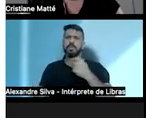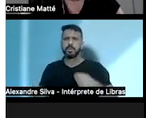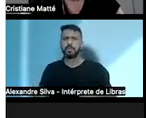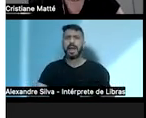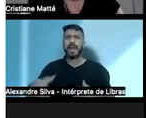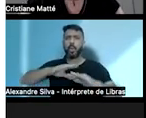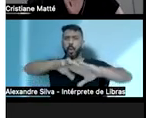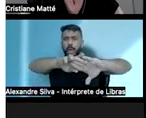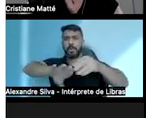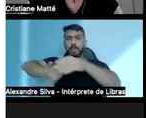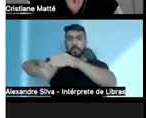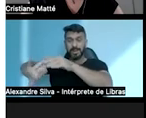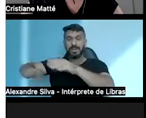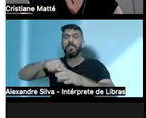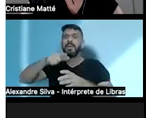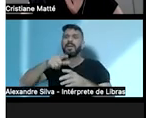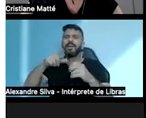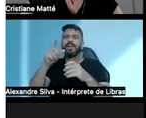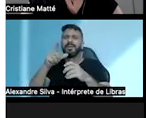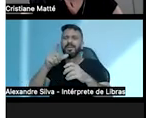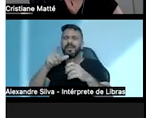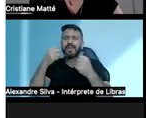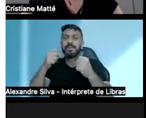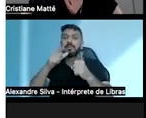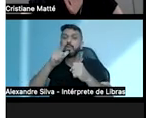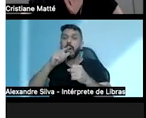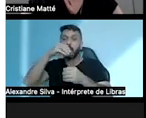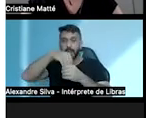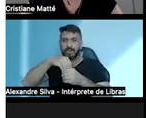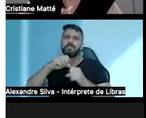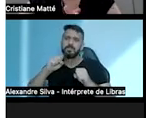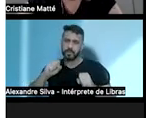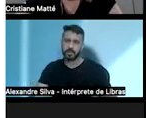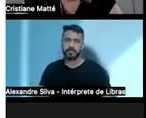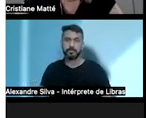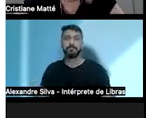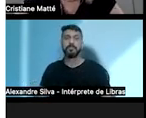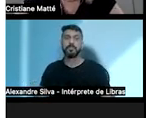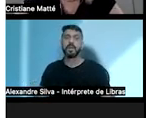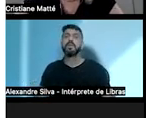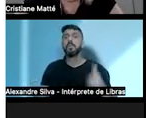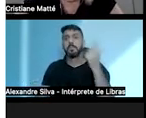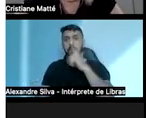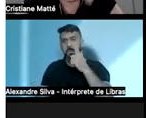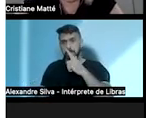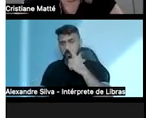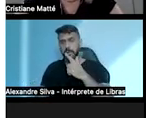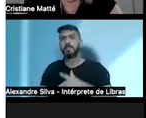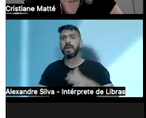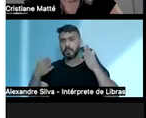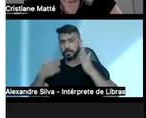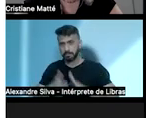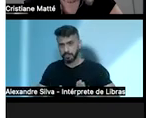Alongamentos, hidroterapia. Quais são os principais benefícios que a gente tem para a gestante? Uma maior incidência de parto vaginal, uma